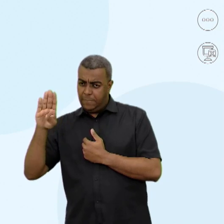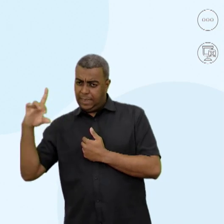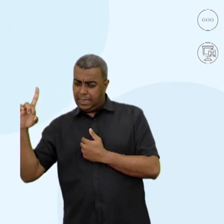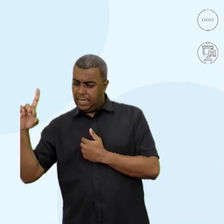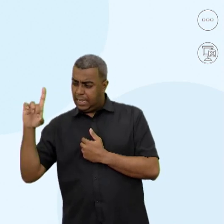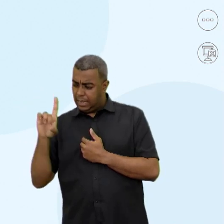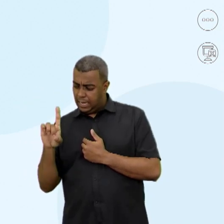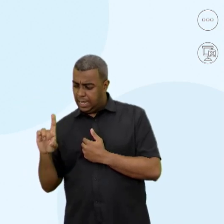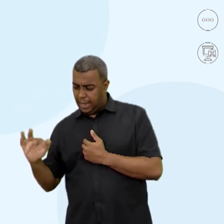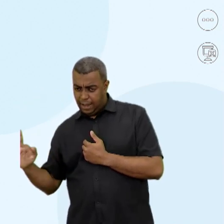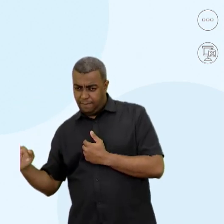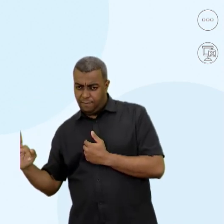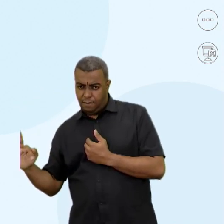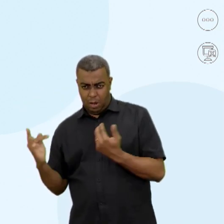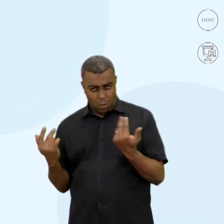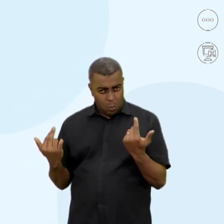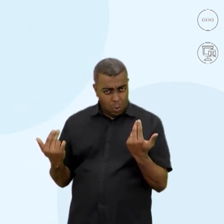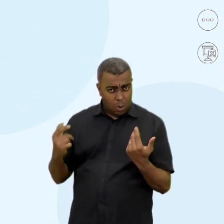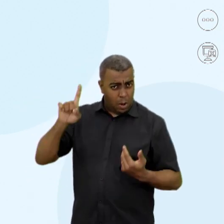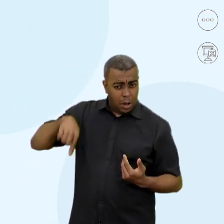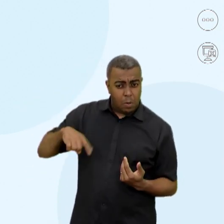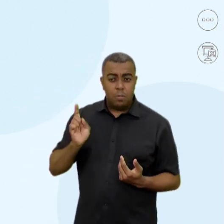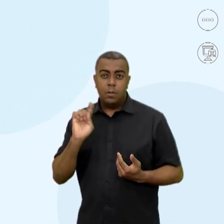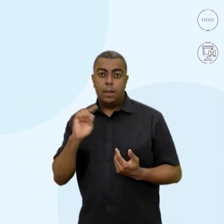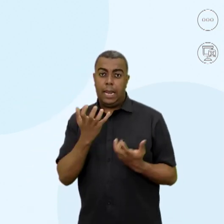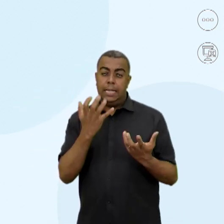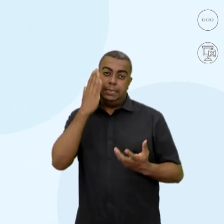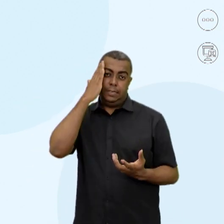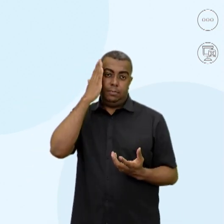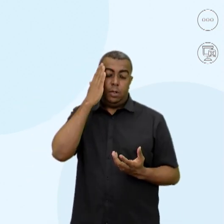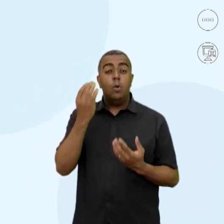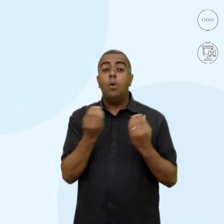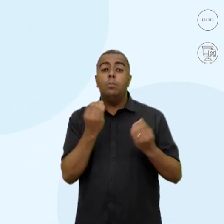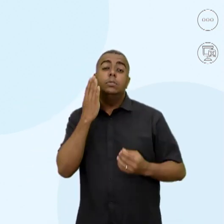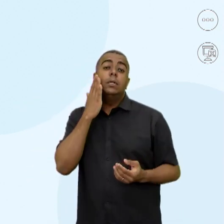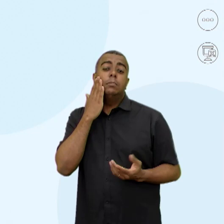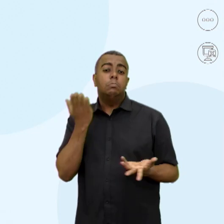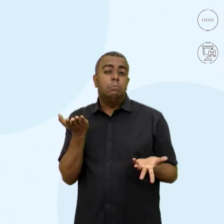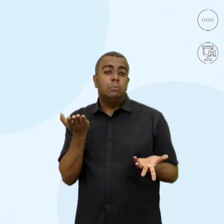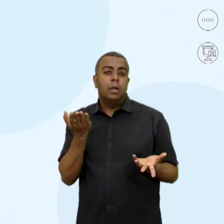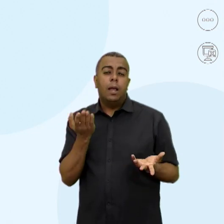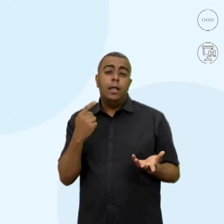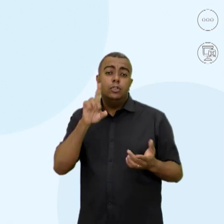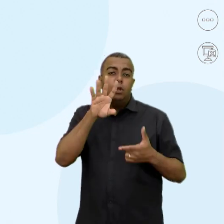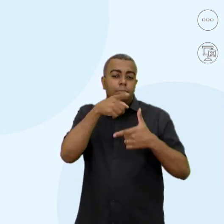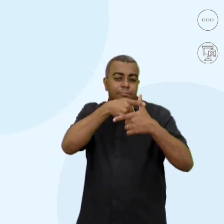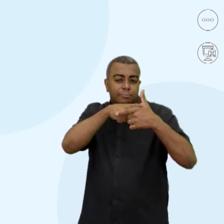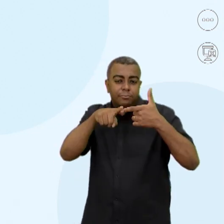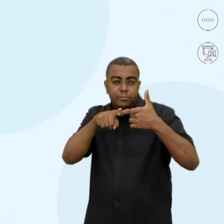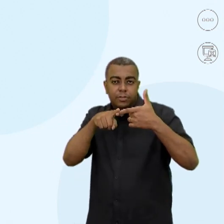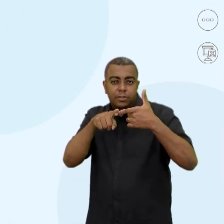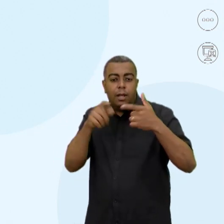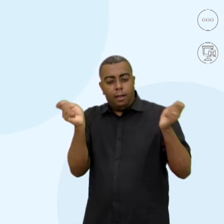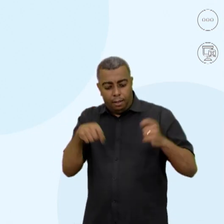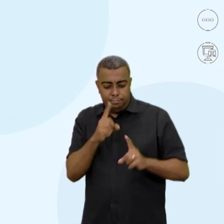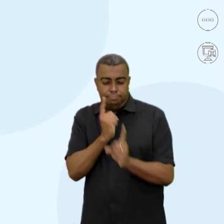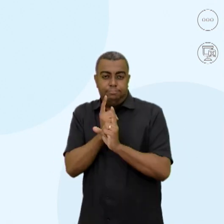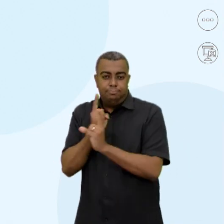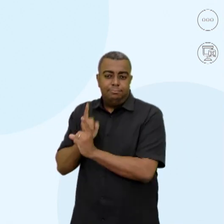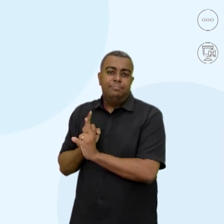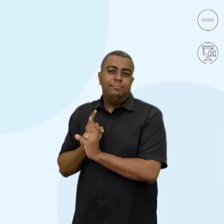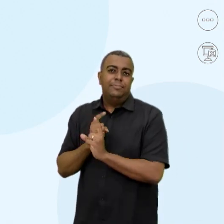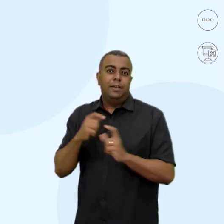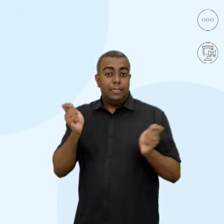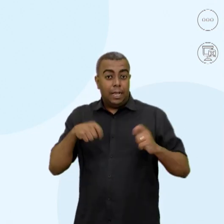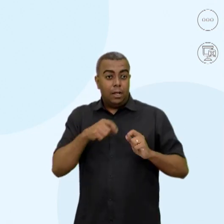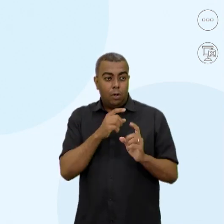é equivalente ao BD, DF. O que eu faço? Eu divido e vejo. Se for igual, então eu já sei qual que é a razão. Tem que ser